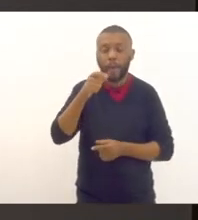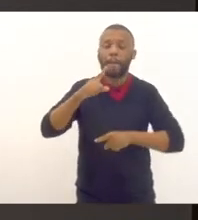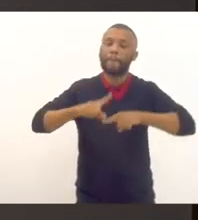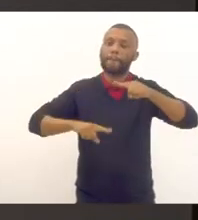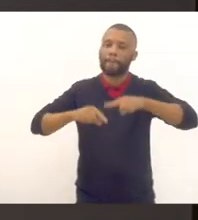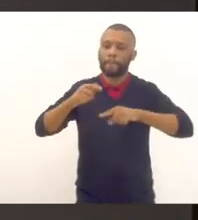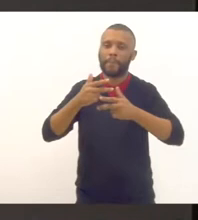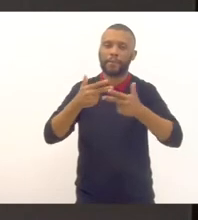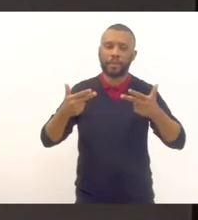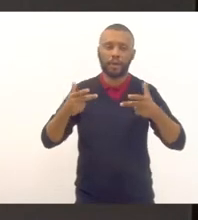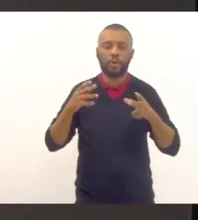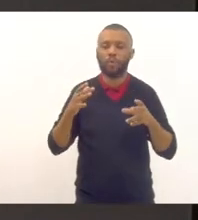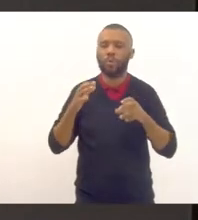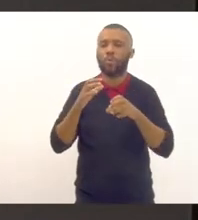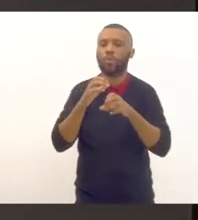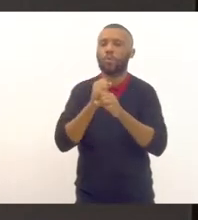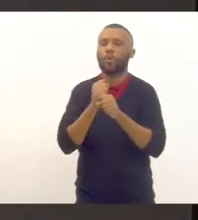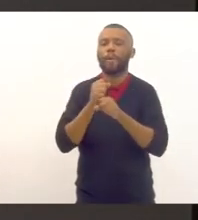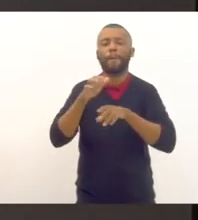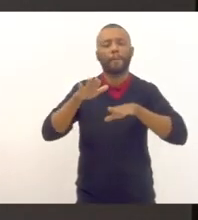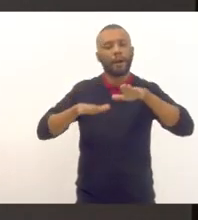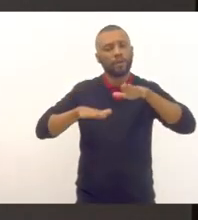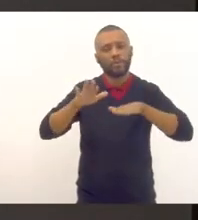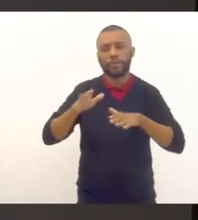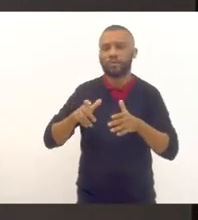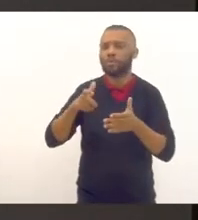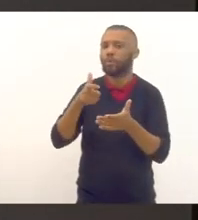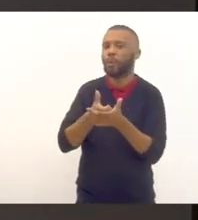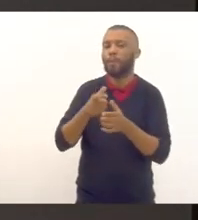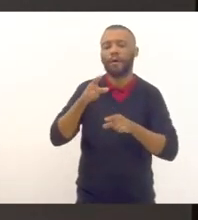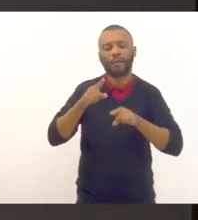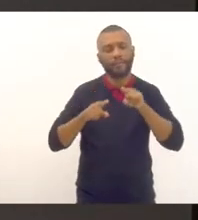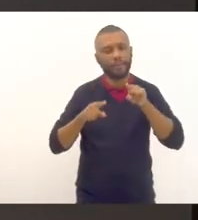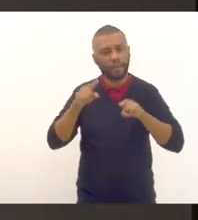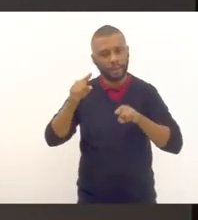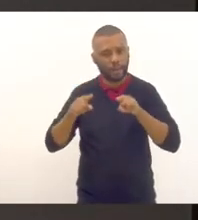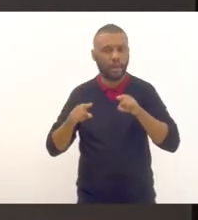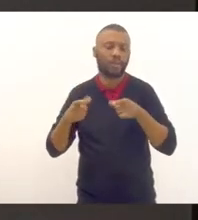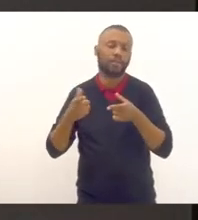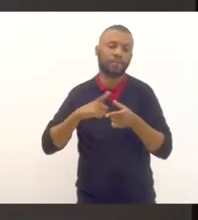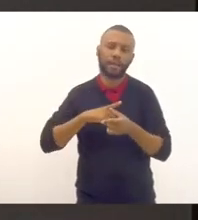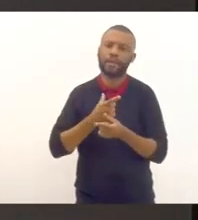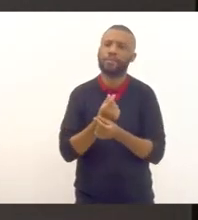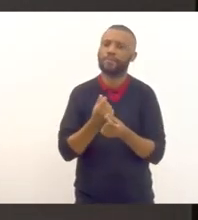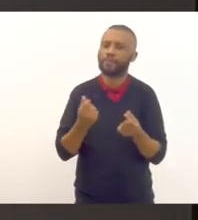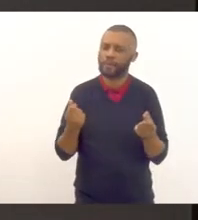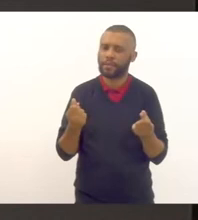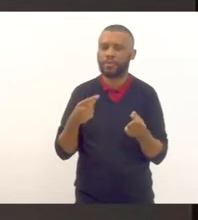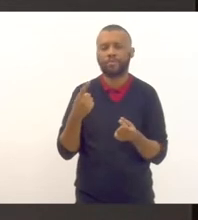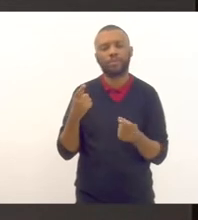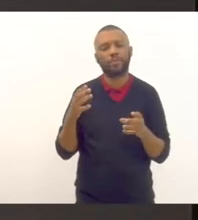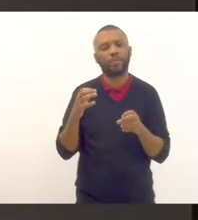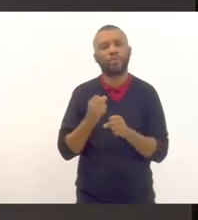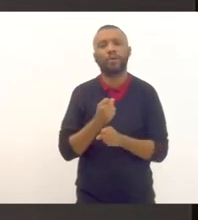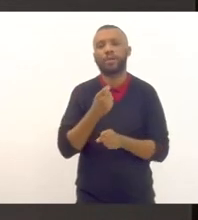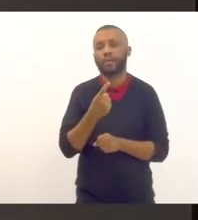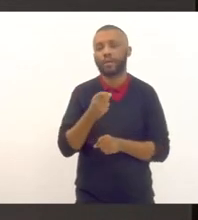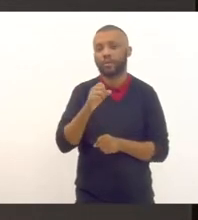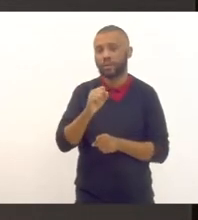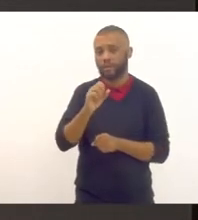Um total, em média, de compra aí, né? Variável, né? Tem equipamento todo preço. A gente está falando em